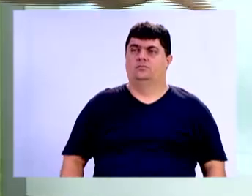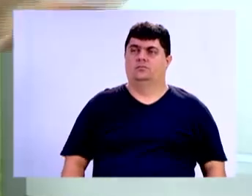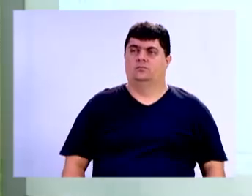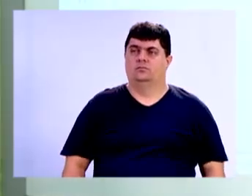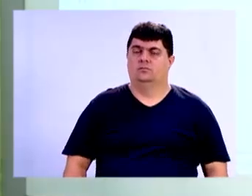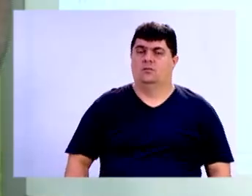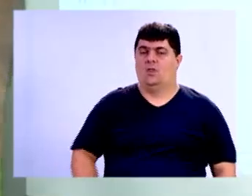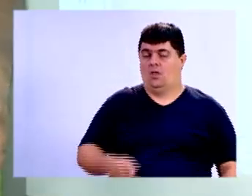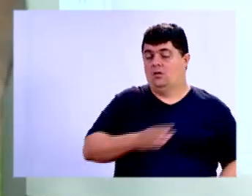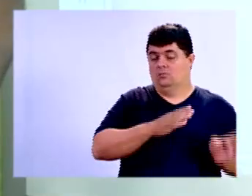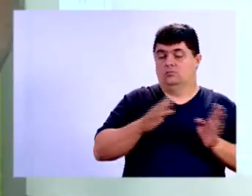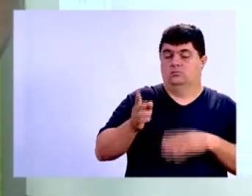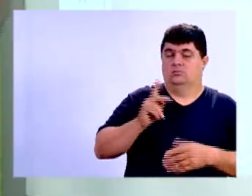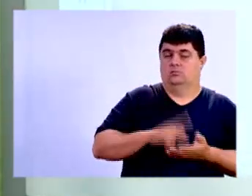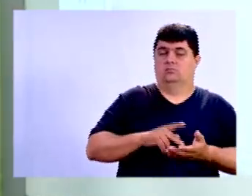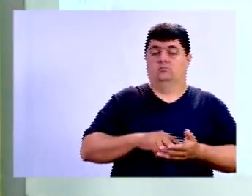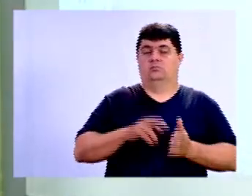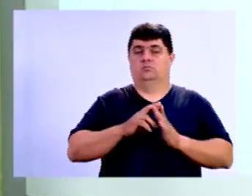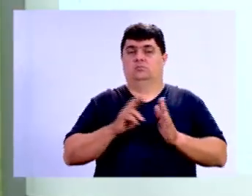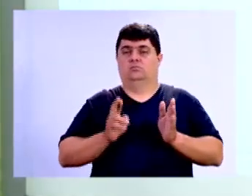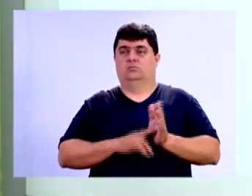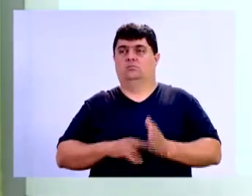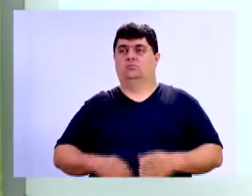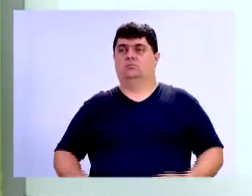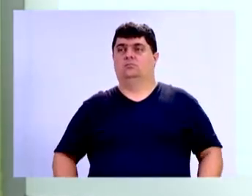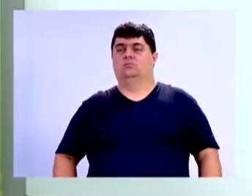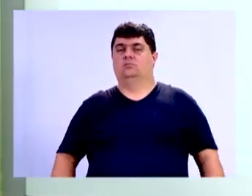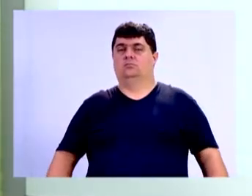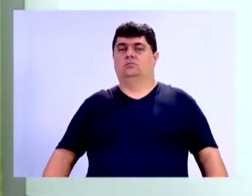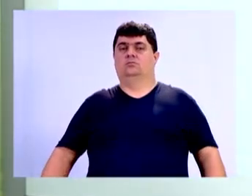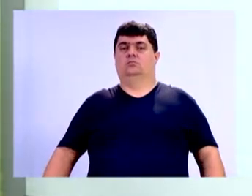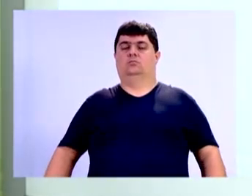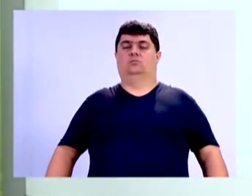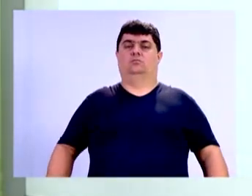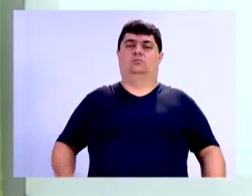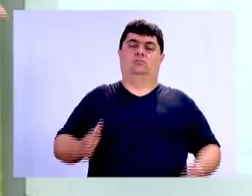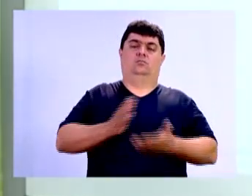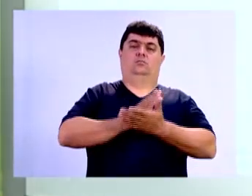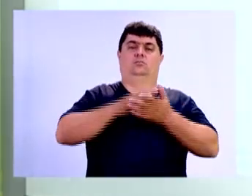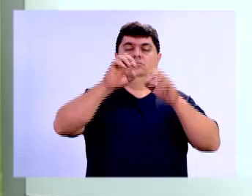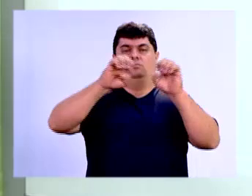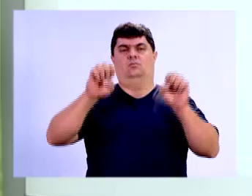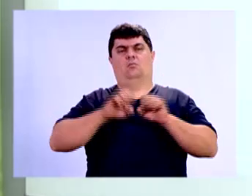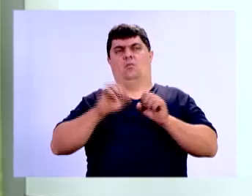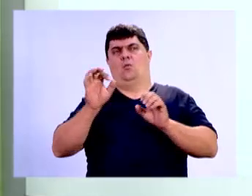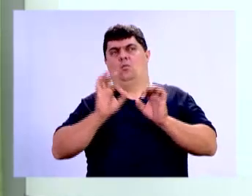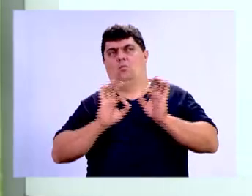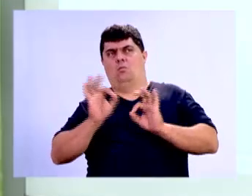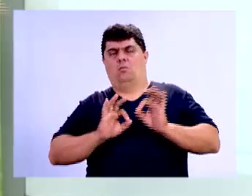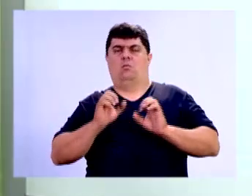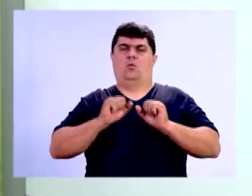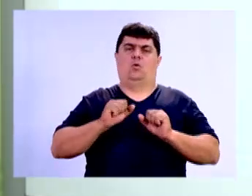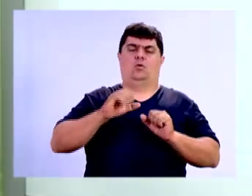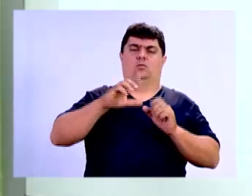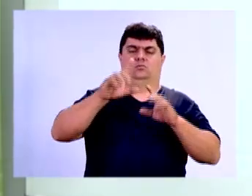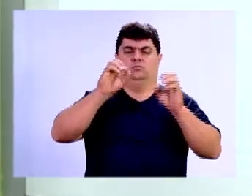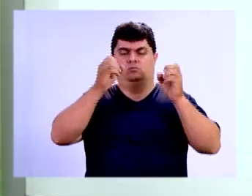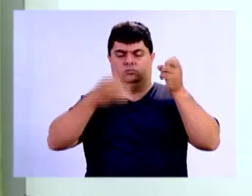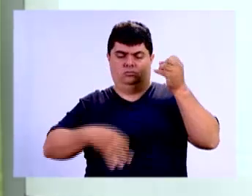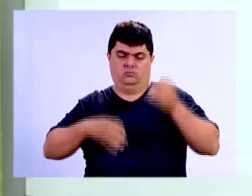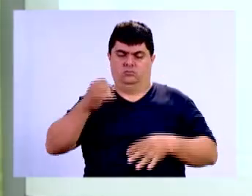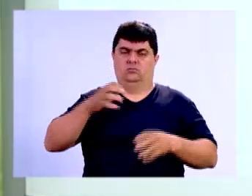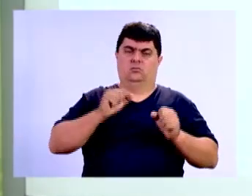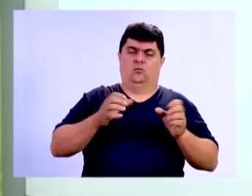aqui é o mecanismo que a gente vai utilizar, gente. Aí algumas questões de estrutura de dados. Eu posso ordenar, eu posso classificar, eu